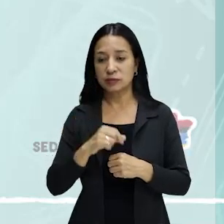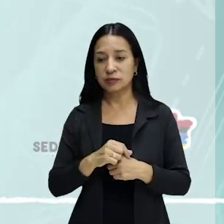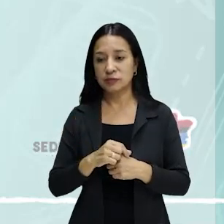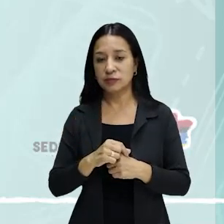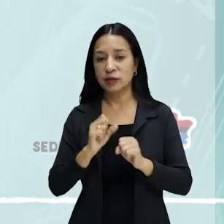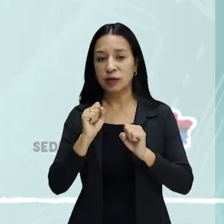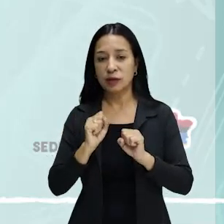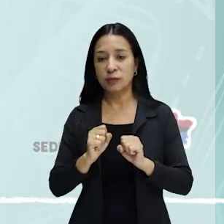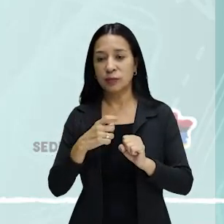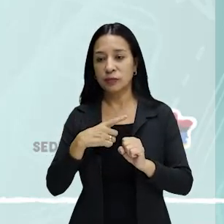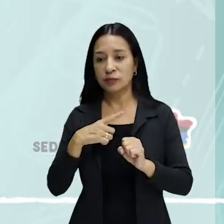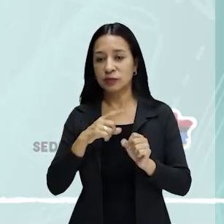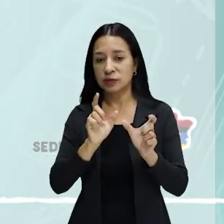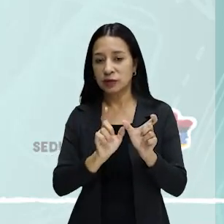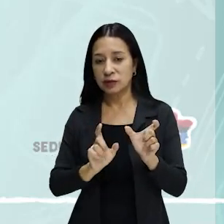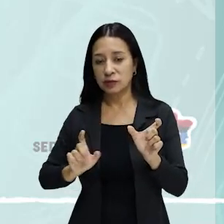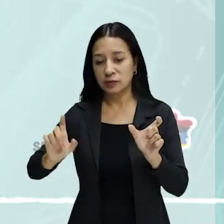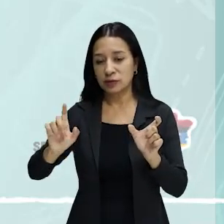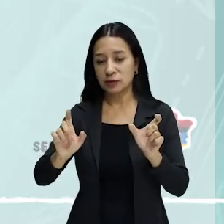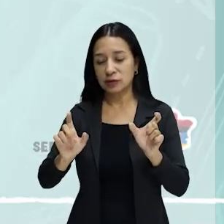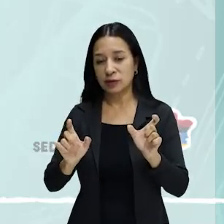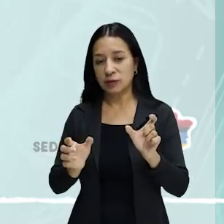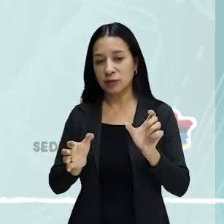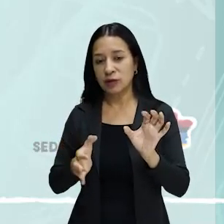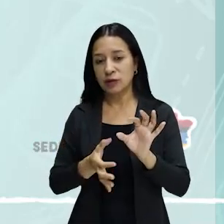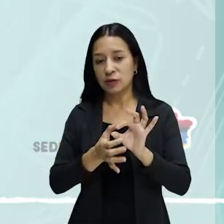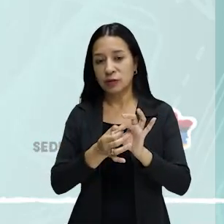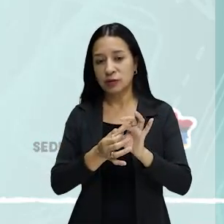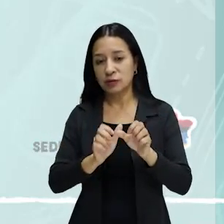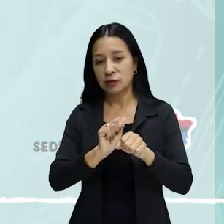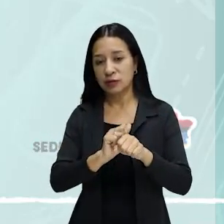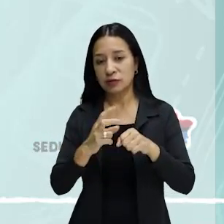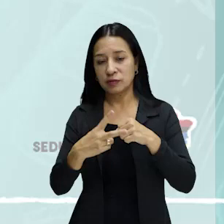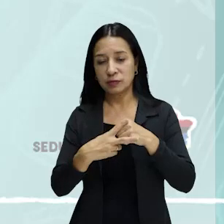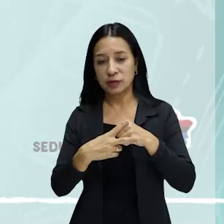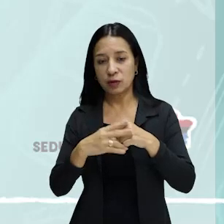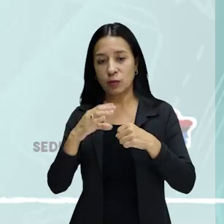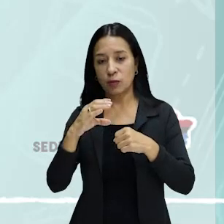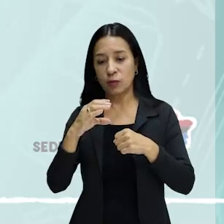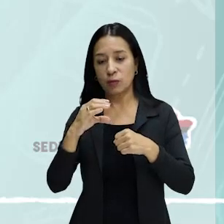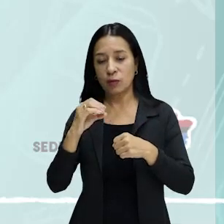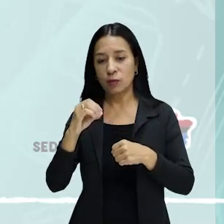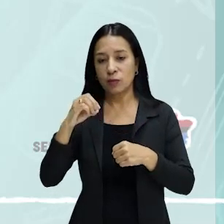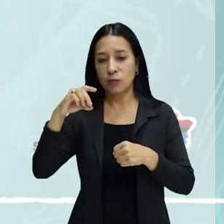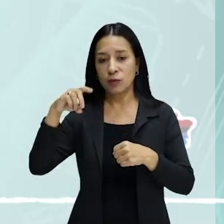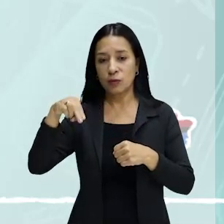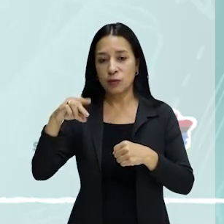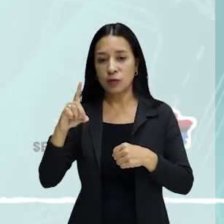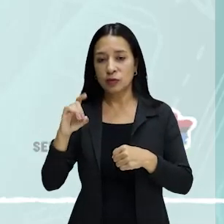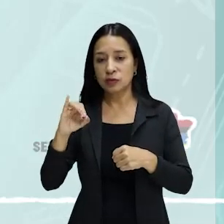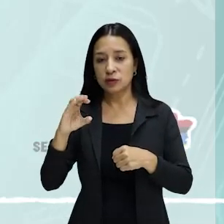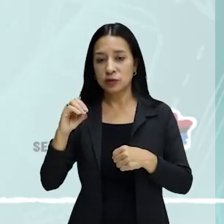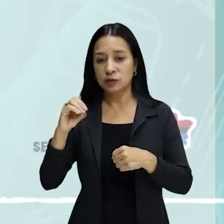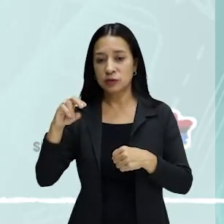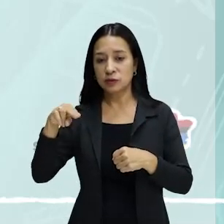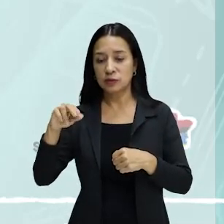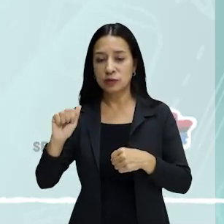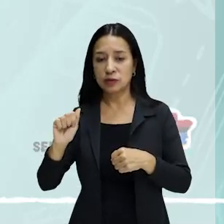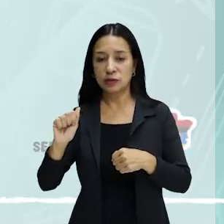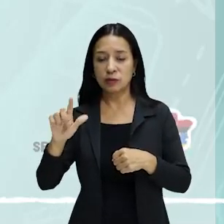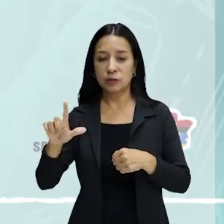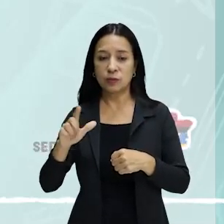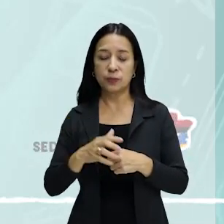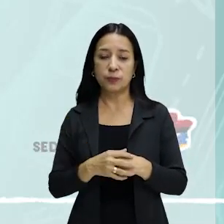uma oração subordinada adverbial condicional. Fácil demais. A condicional é facílima. Aliás, todas as orações adverbiais são fáceis